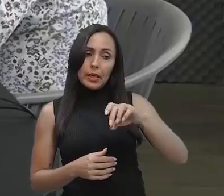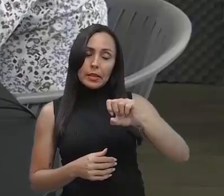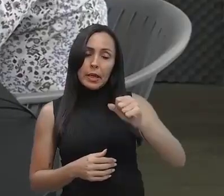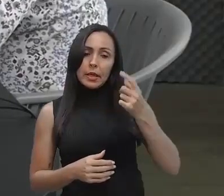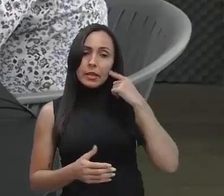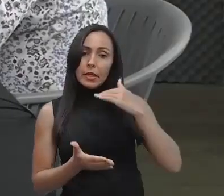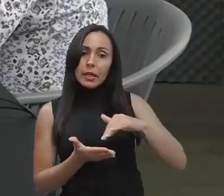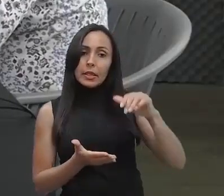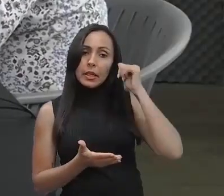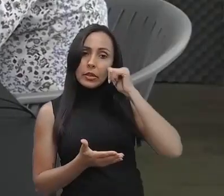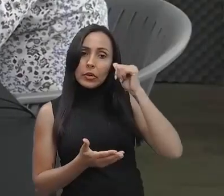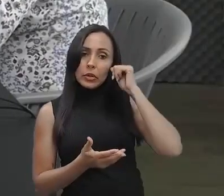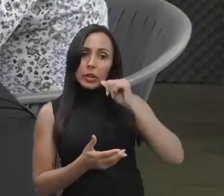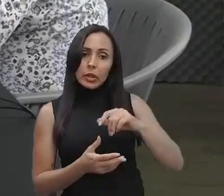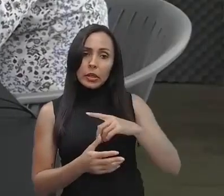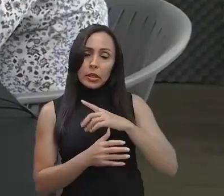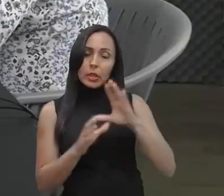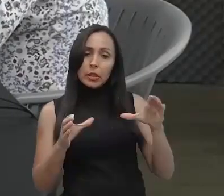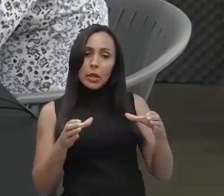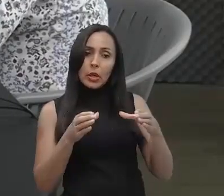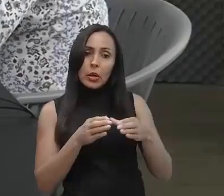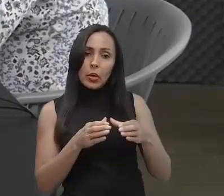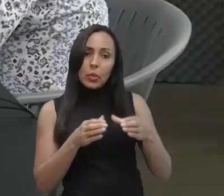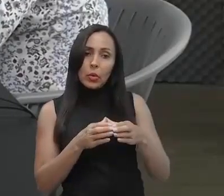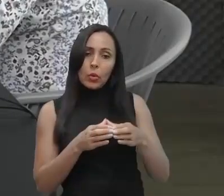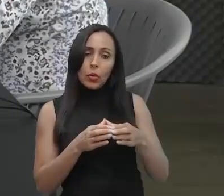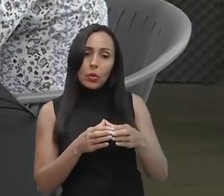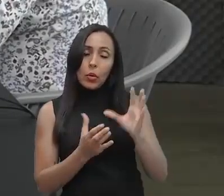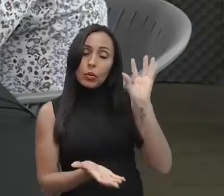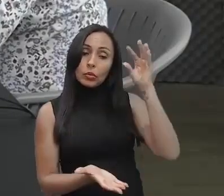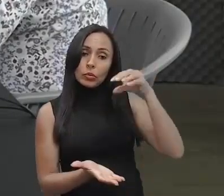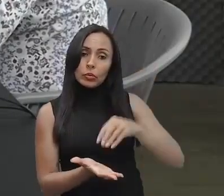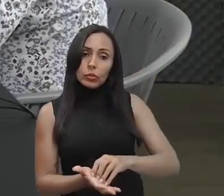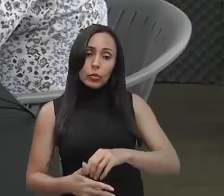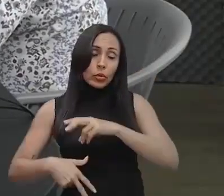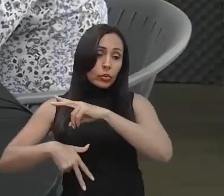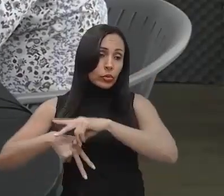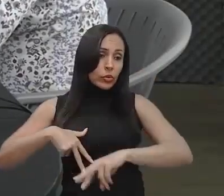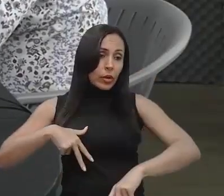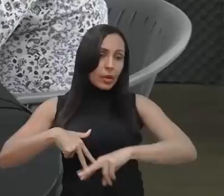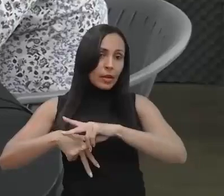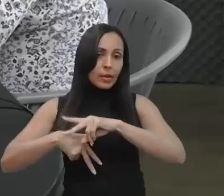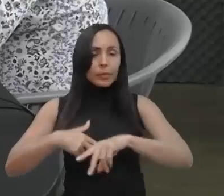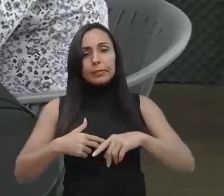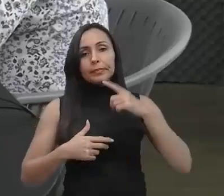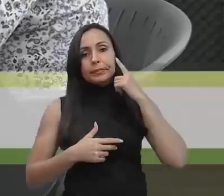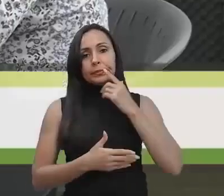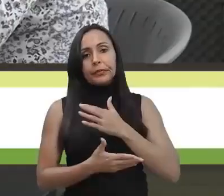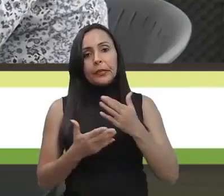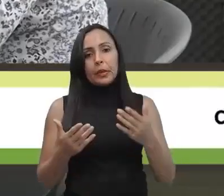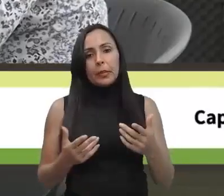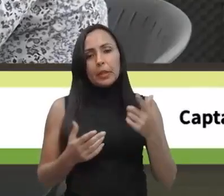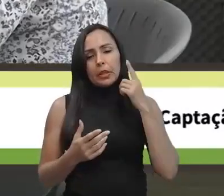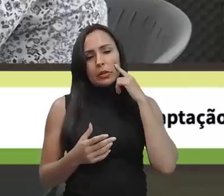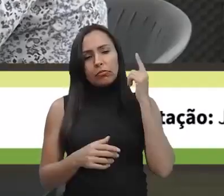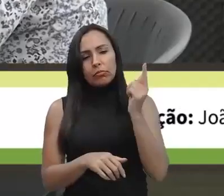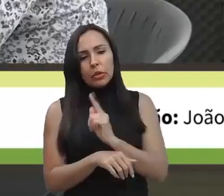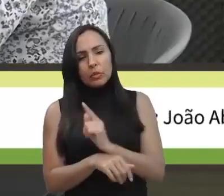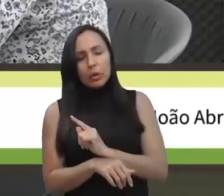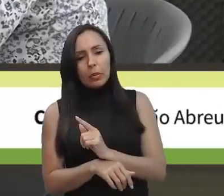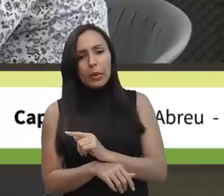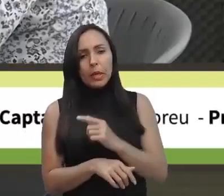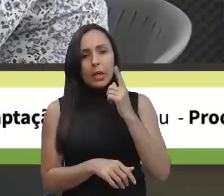gênero né então a gente tem paas conunto secretarias e a gente inclusive nesse gerenciamento de de de crise que a gente